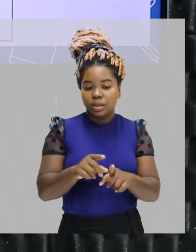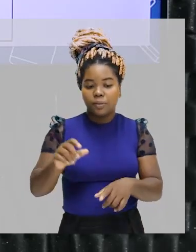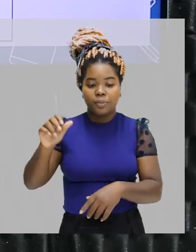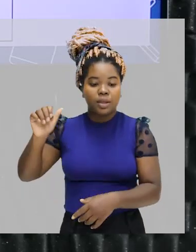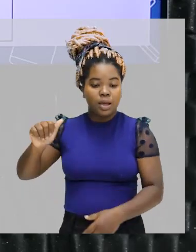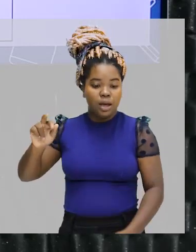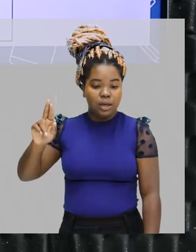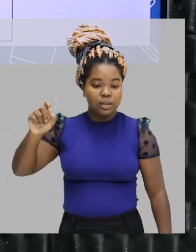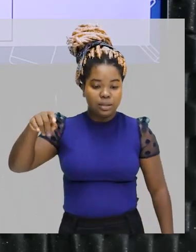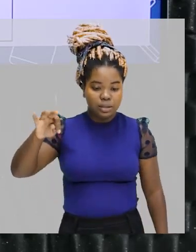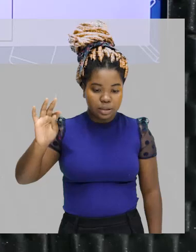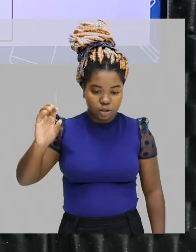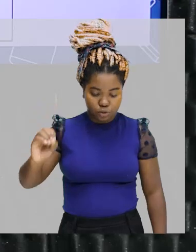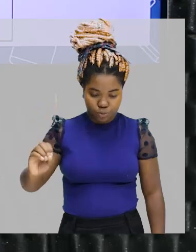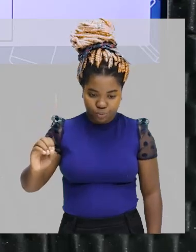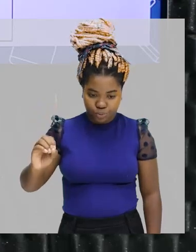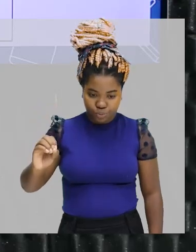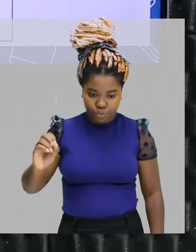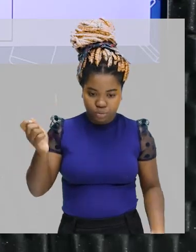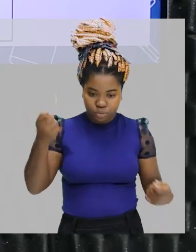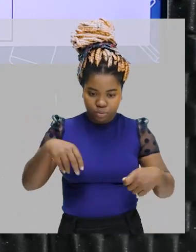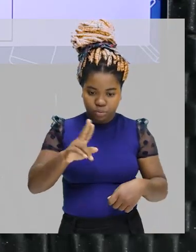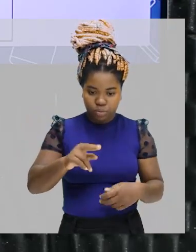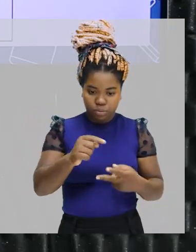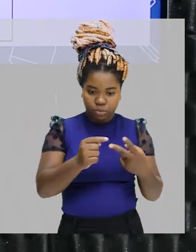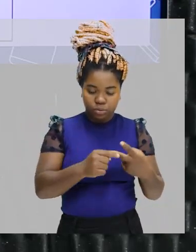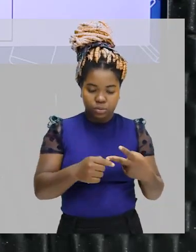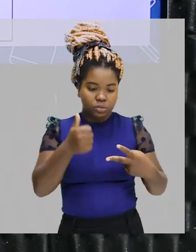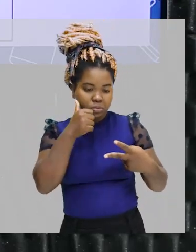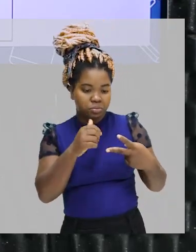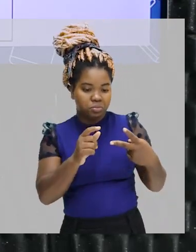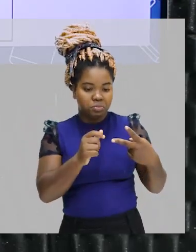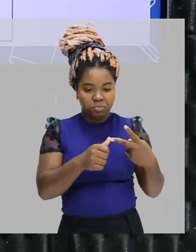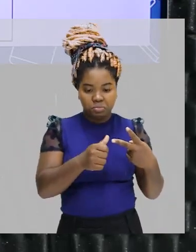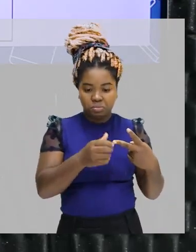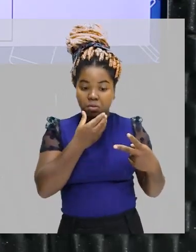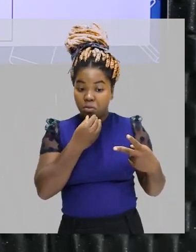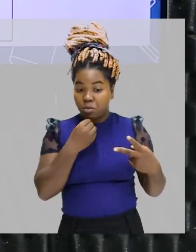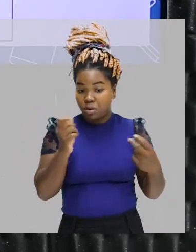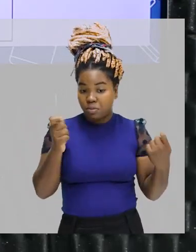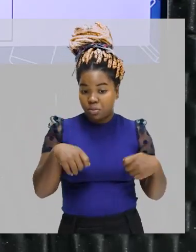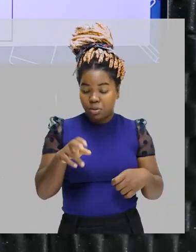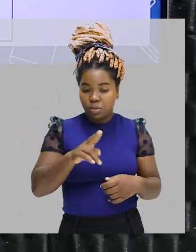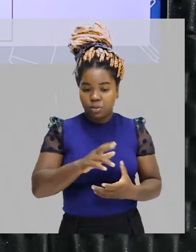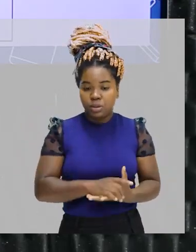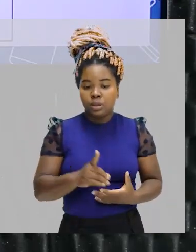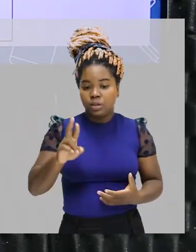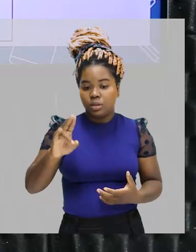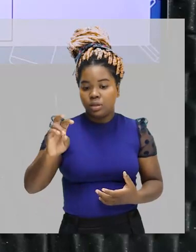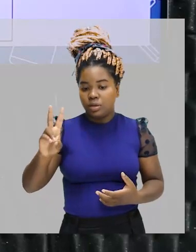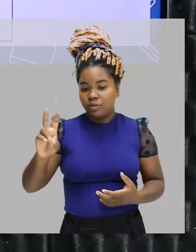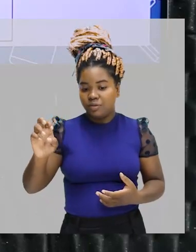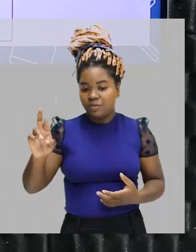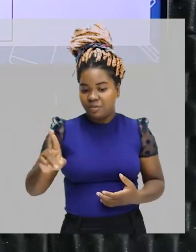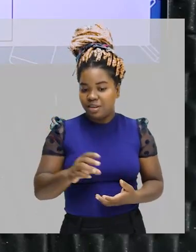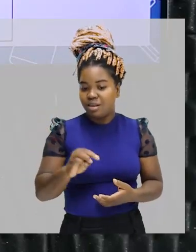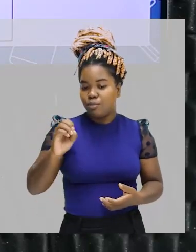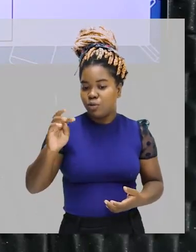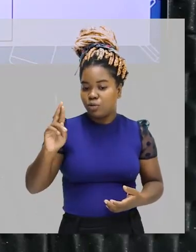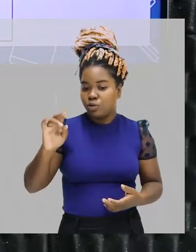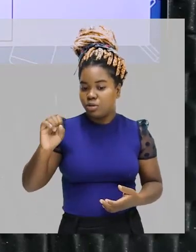ou a arquiteta, tá? Então, você pode usar nas duas situações. Driver é o motorista. Vamos pensar, por